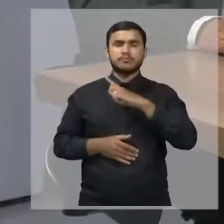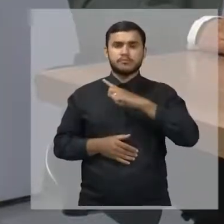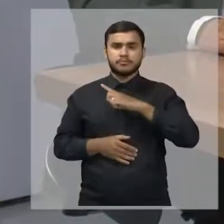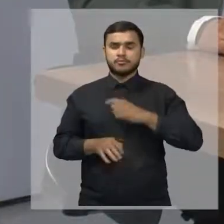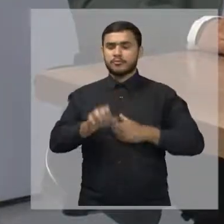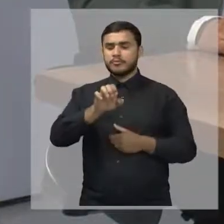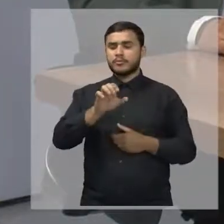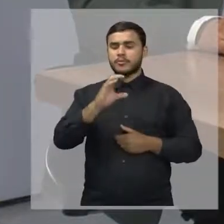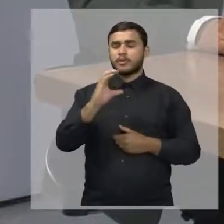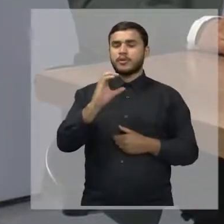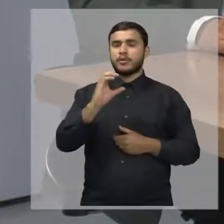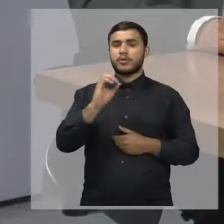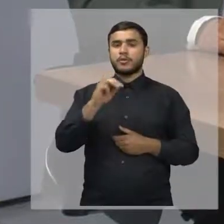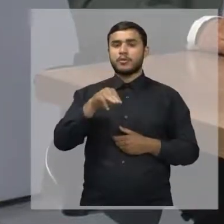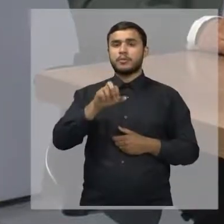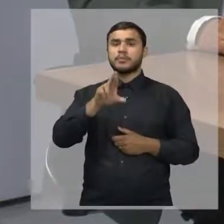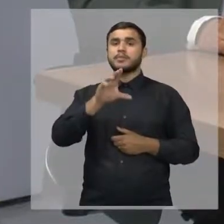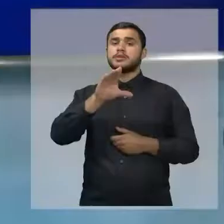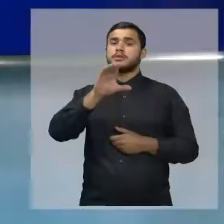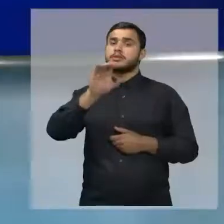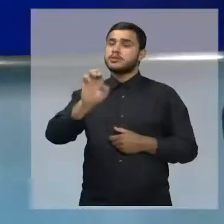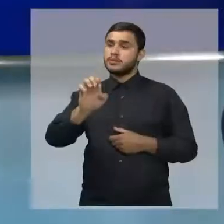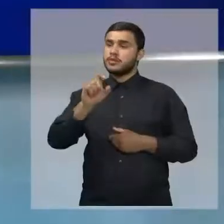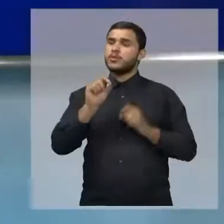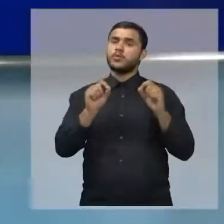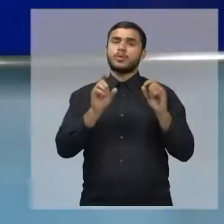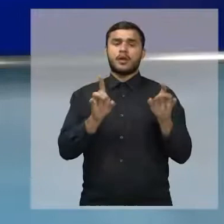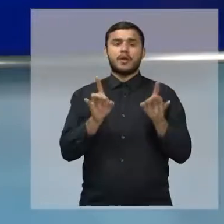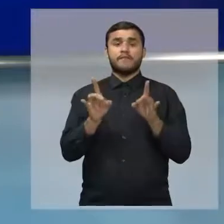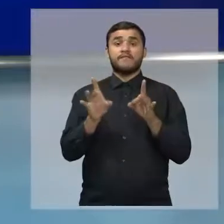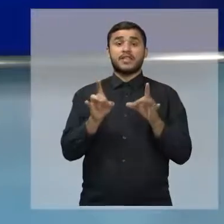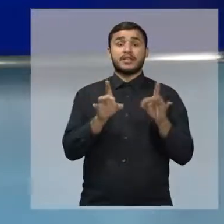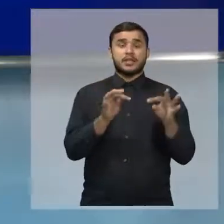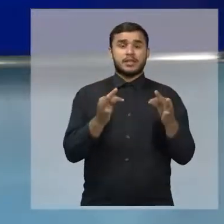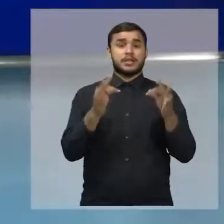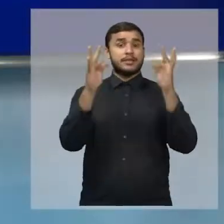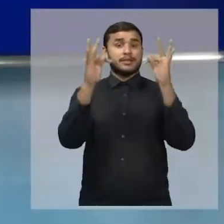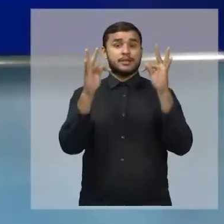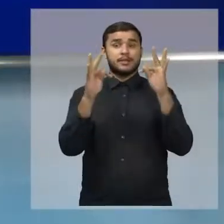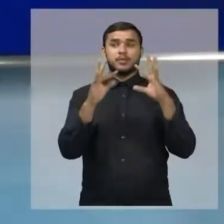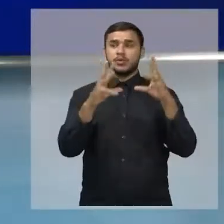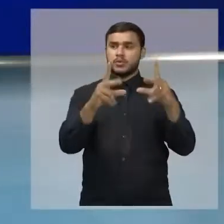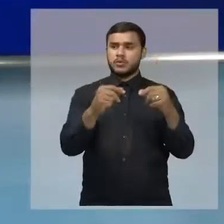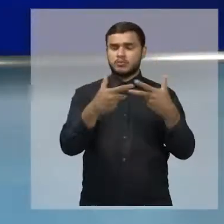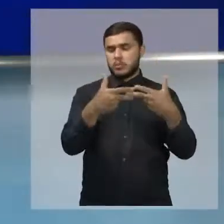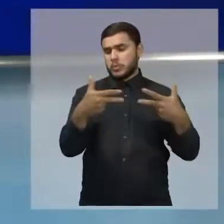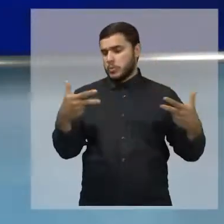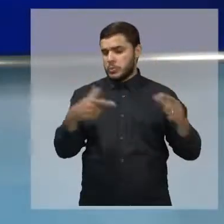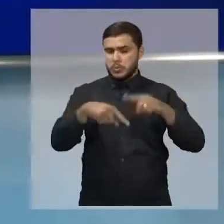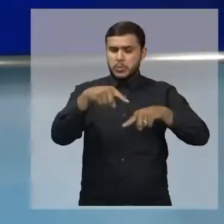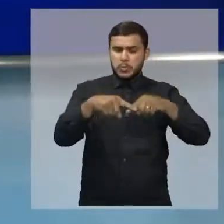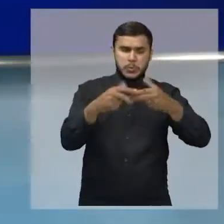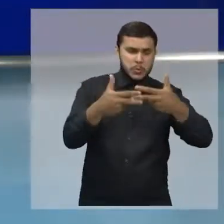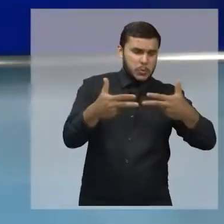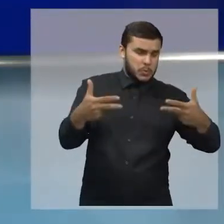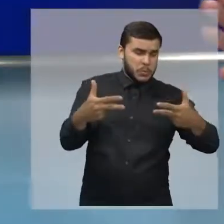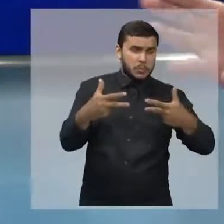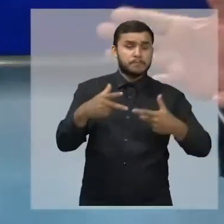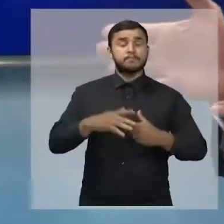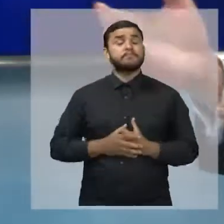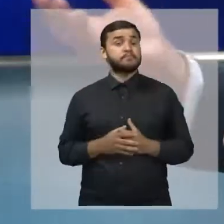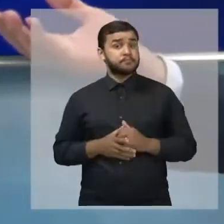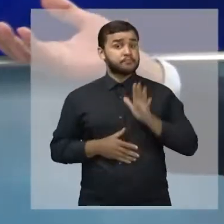combo, né? Onde as pessoas fazem as combinações para a venda eletrônica de determinados produtos.